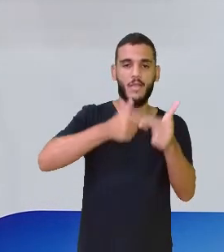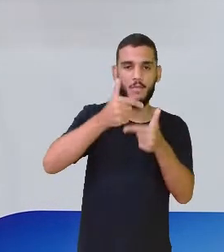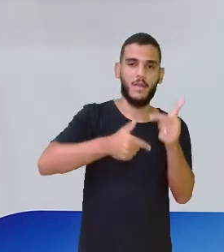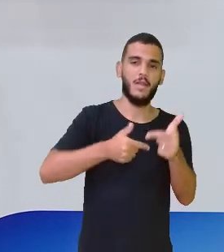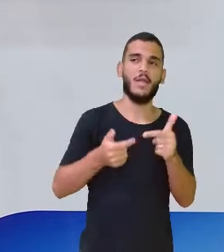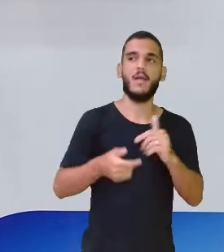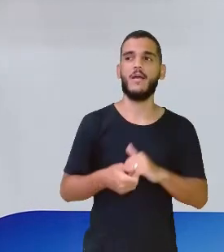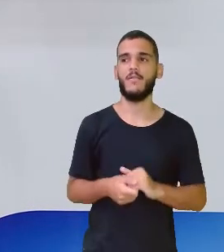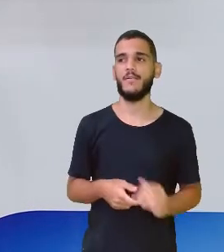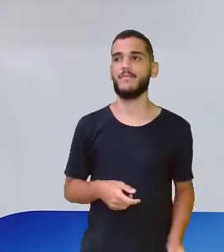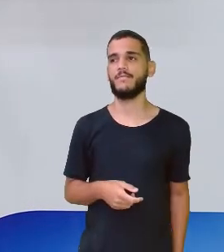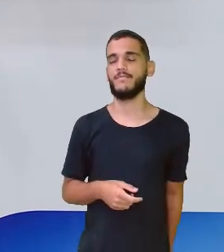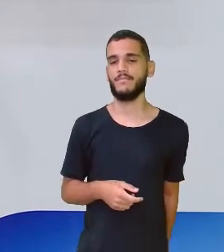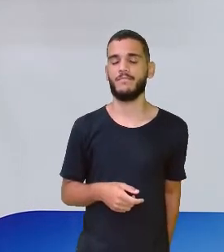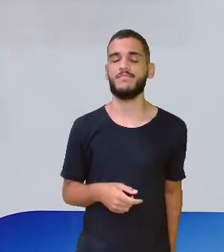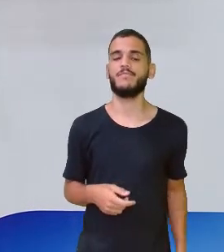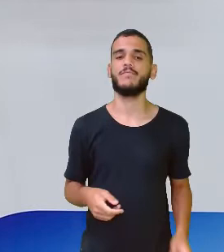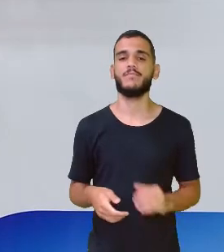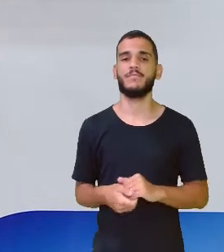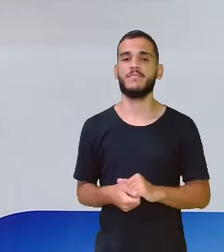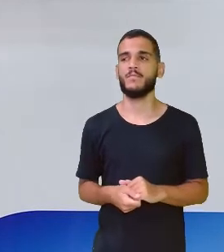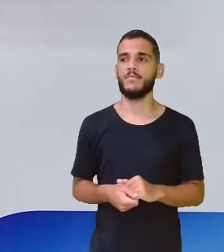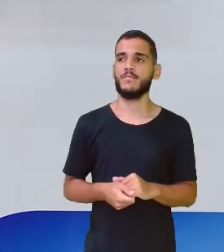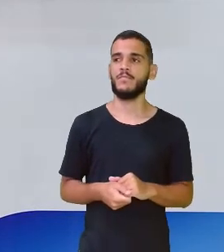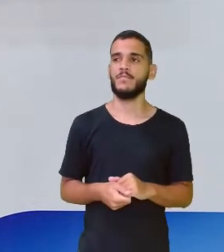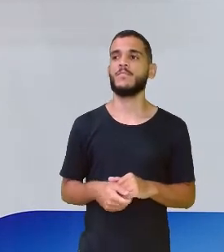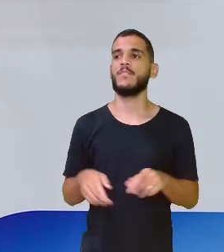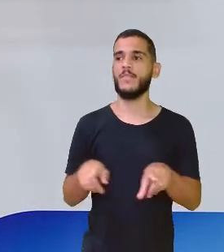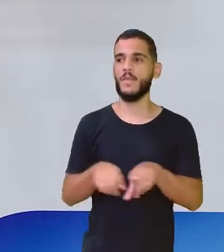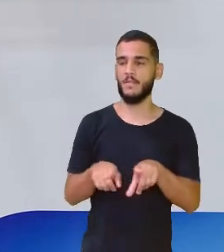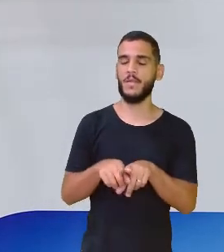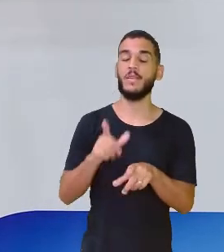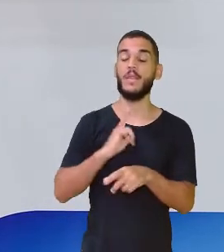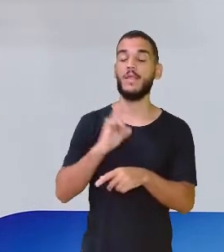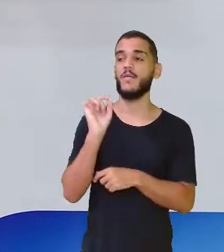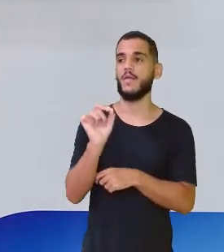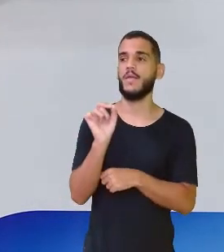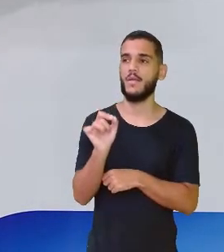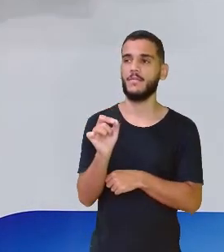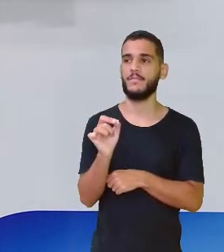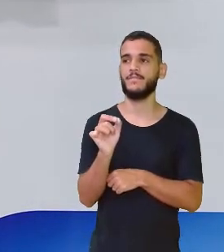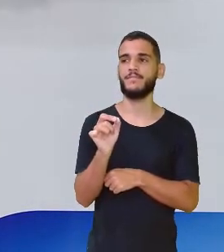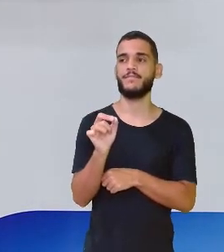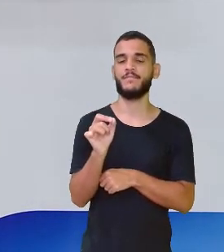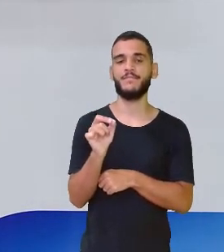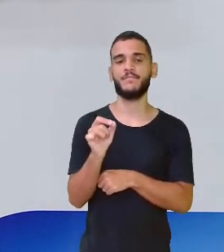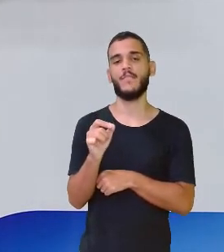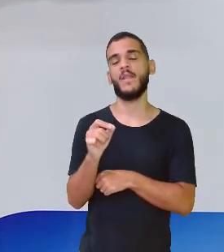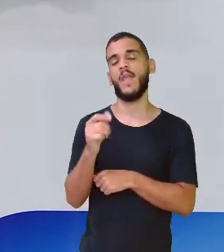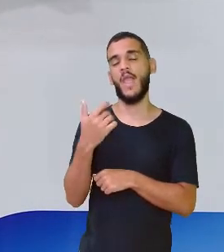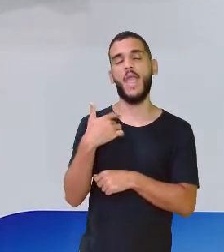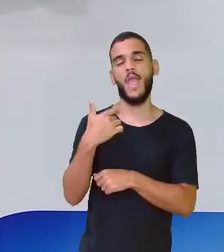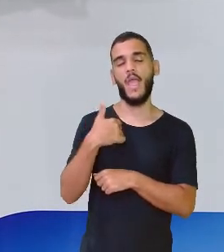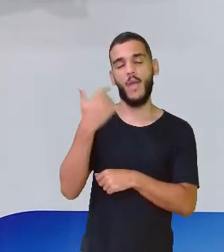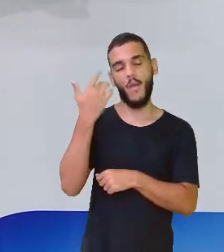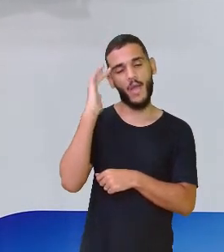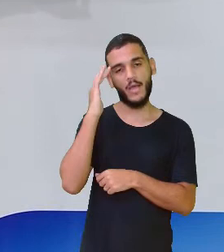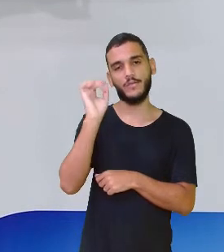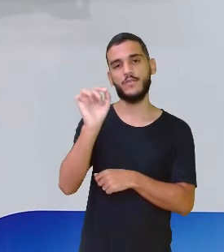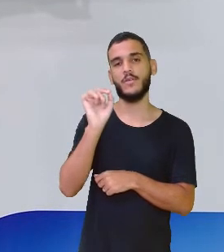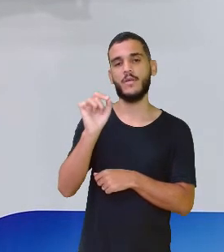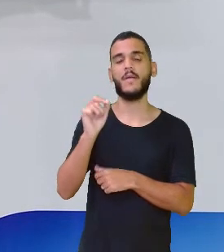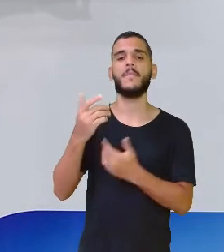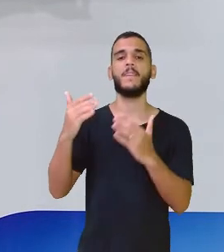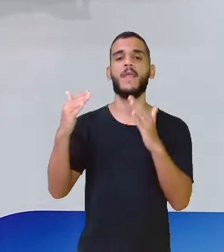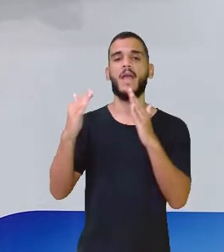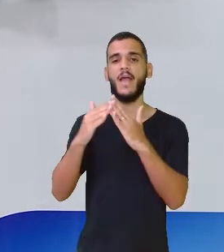aqui, ó, uma senzala aqui. Aqui a gente tem, ó, muito provavelmente aqui a casa de